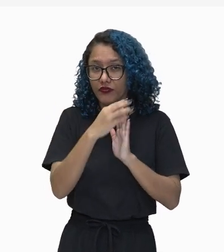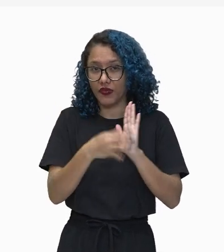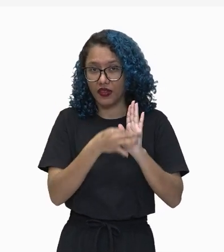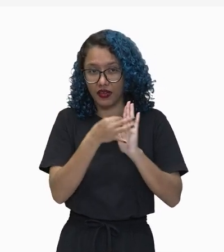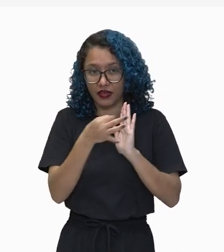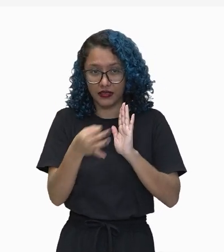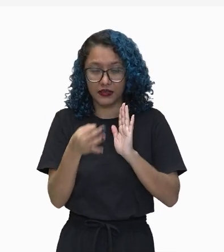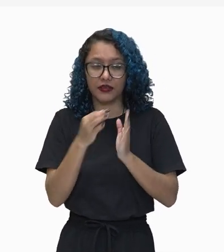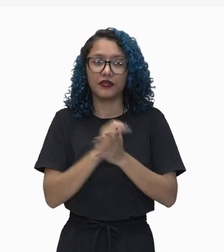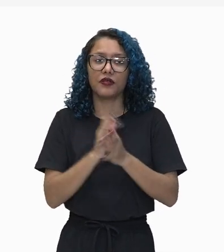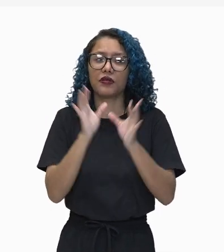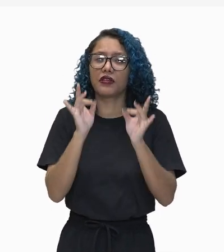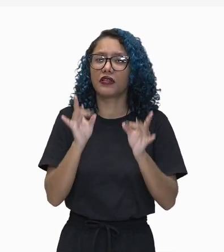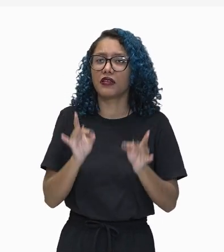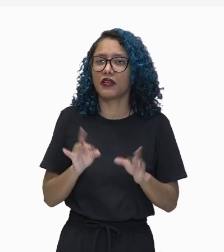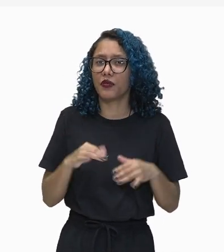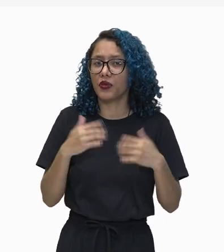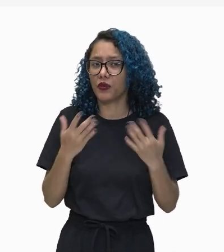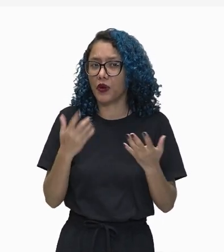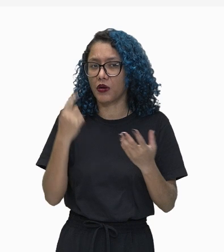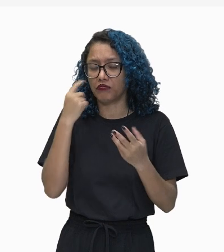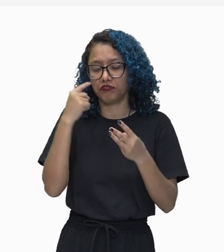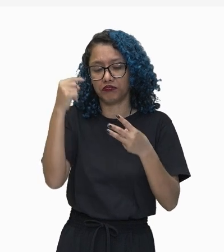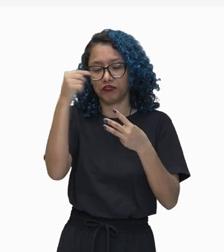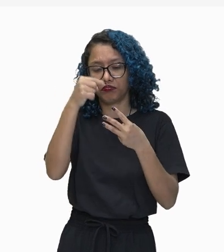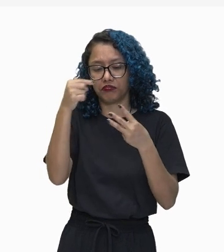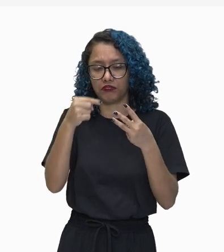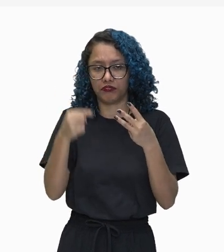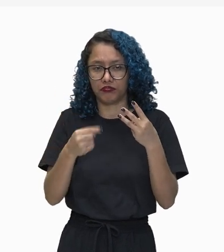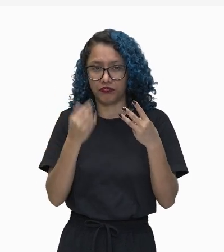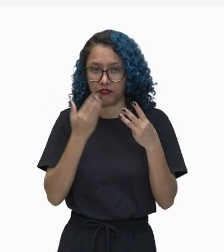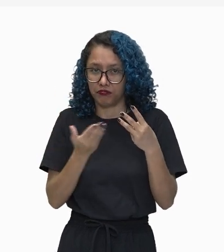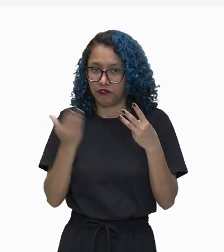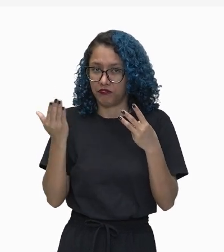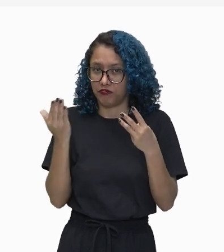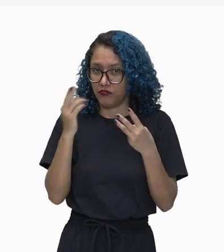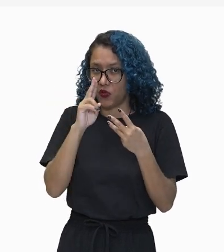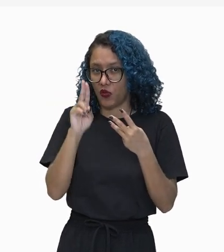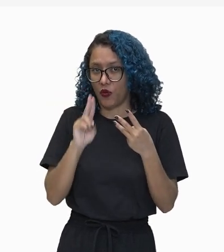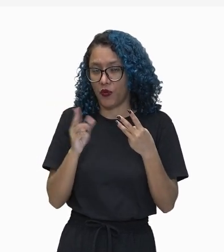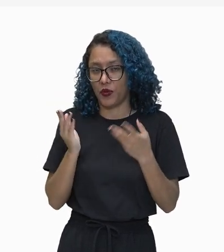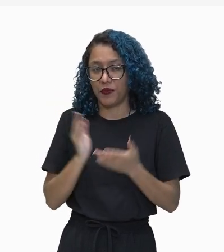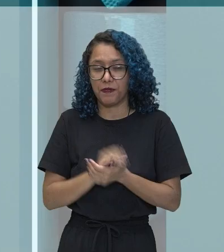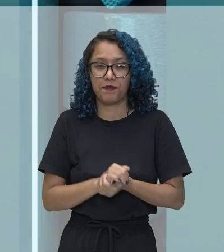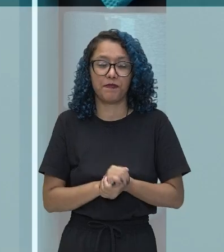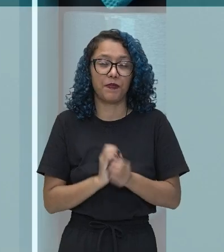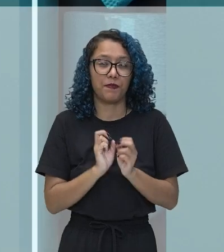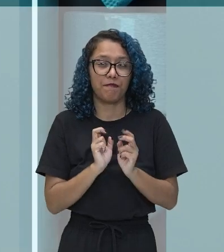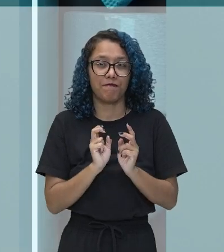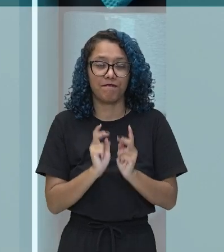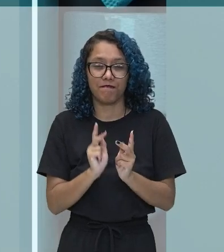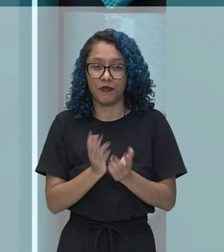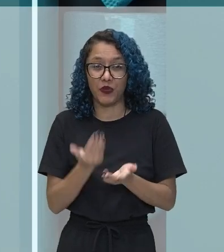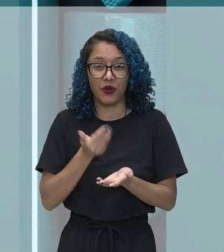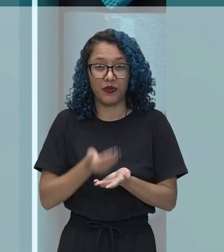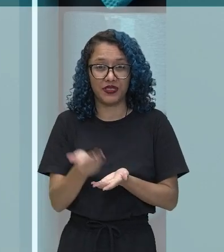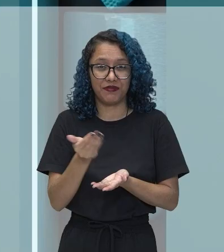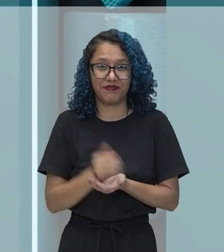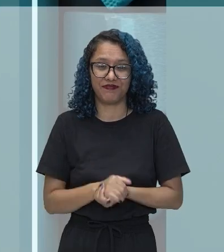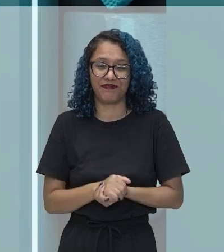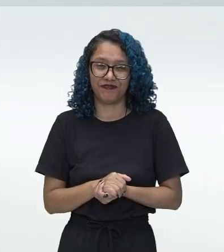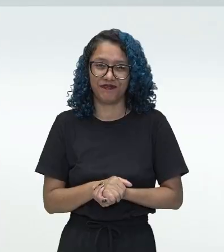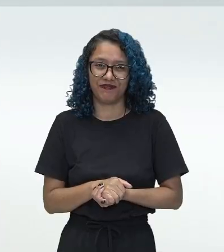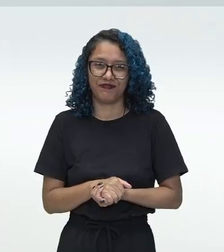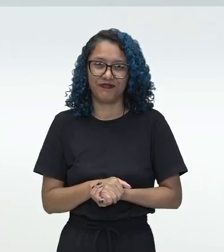resenha, tese, opinião e argumentos. Muito bem. Vamos à aula? Vamos